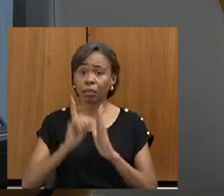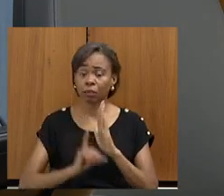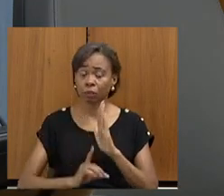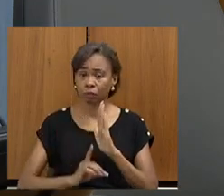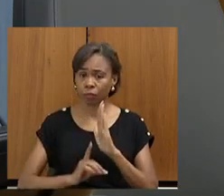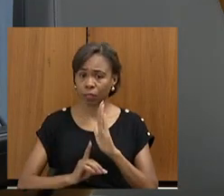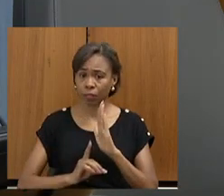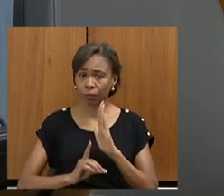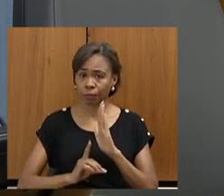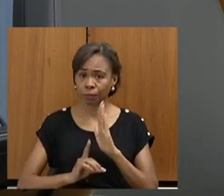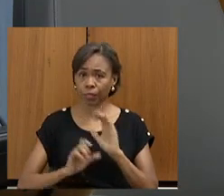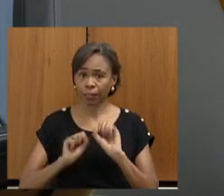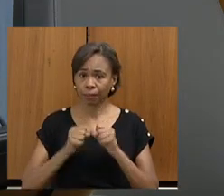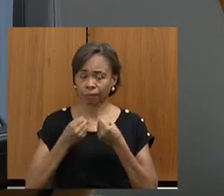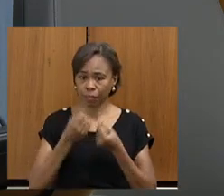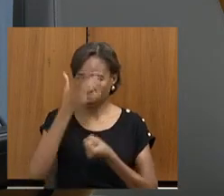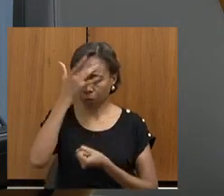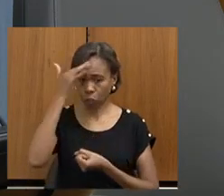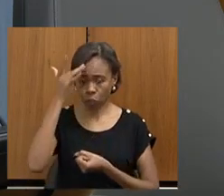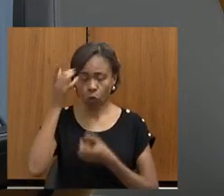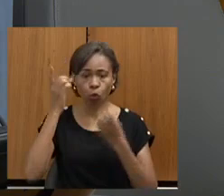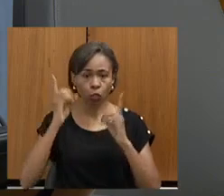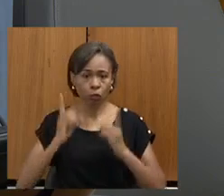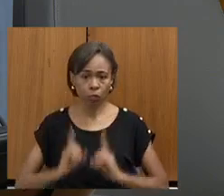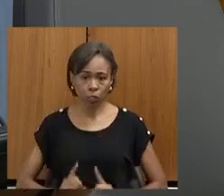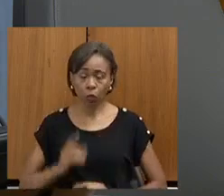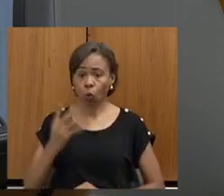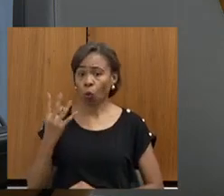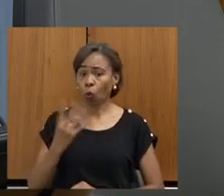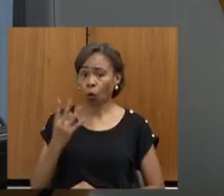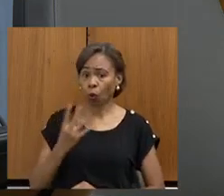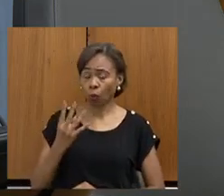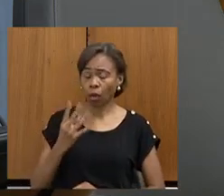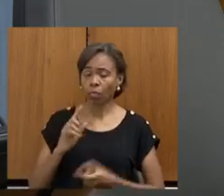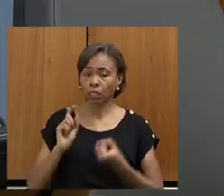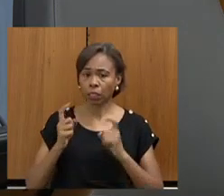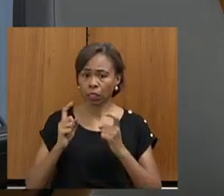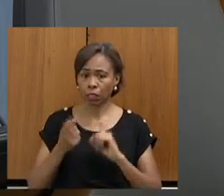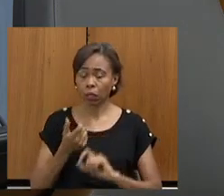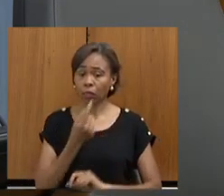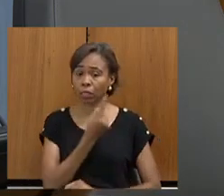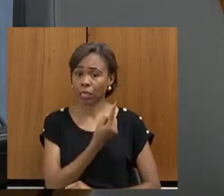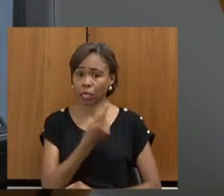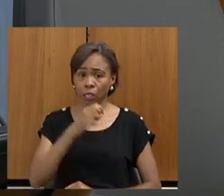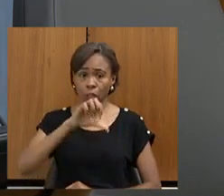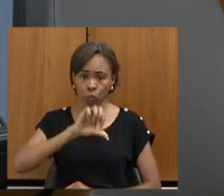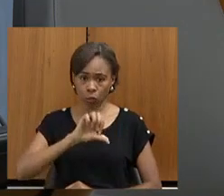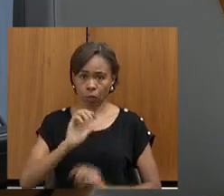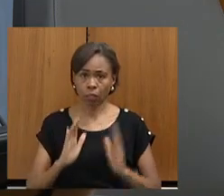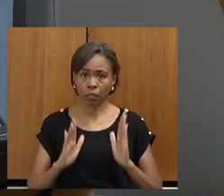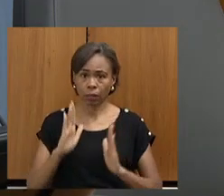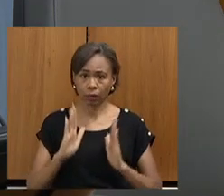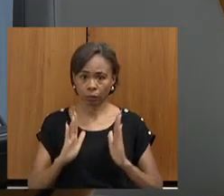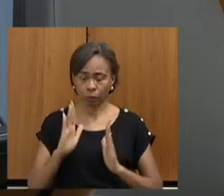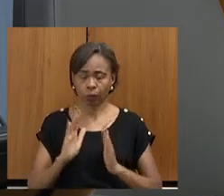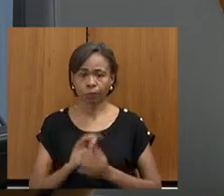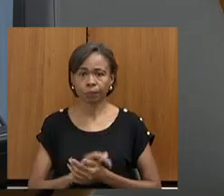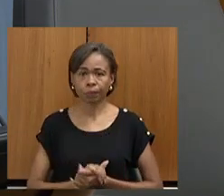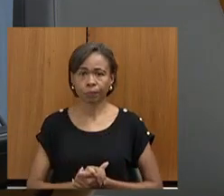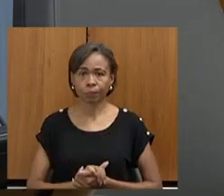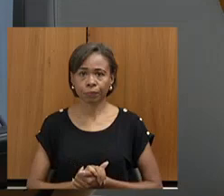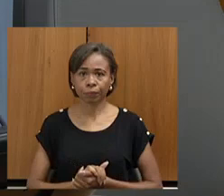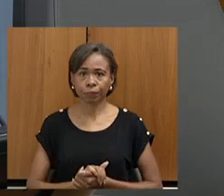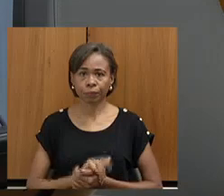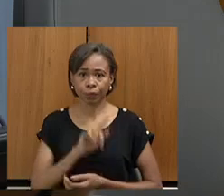da quarta sessão legislativa ordinária da 19ª Legislatura. A sessão está